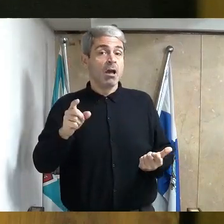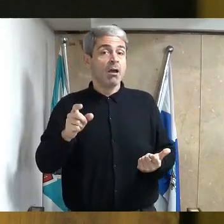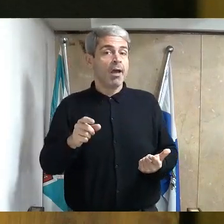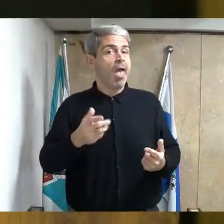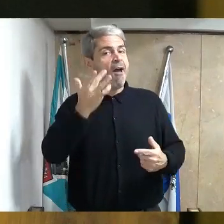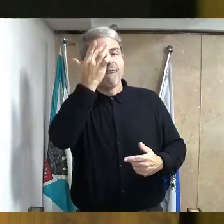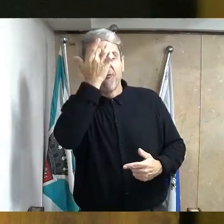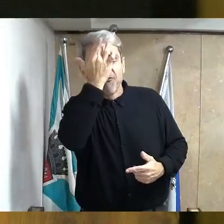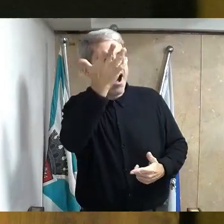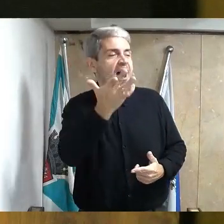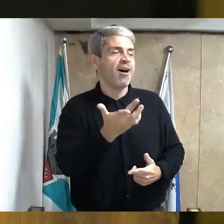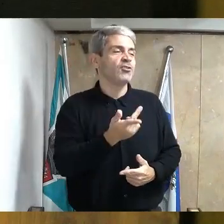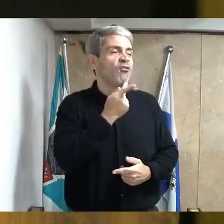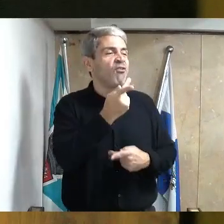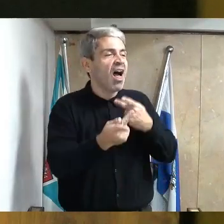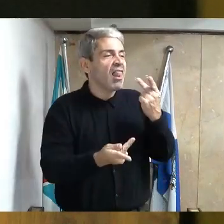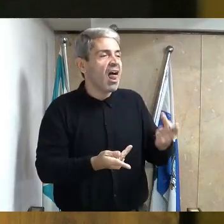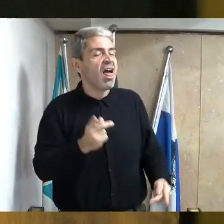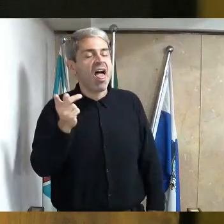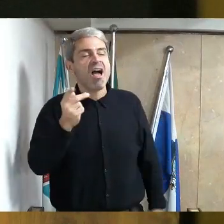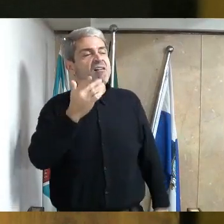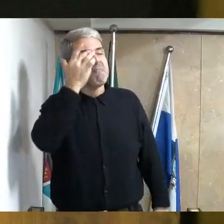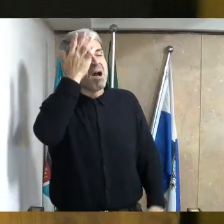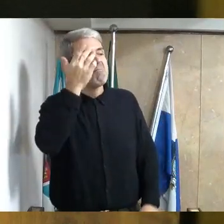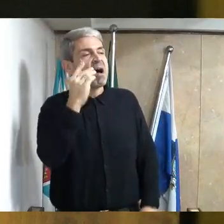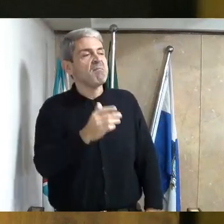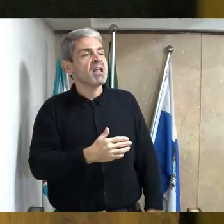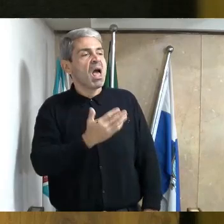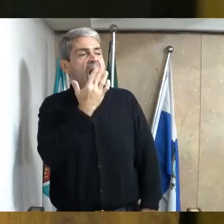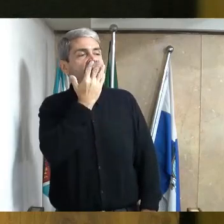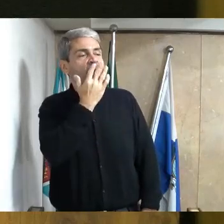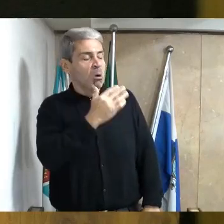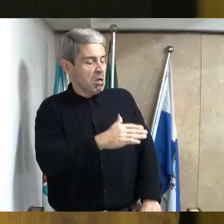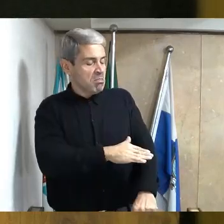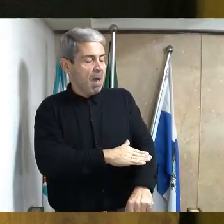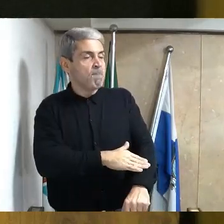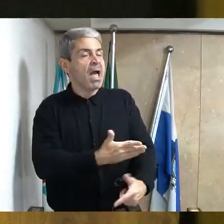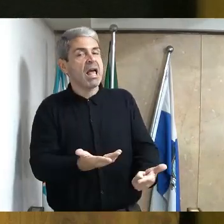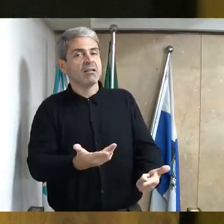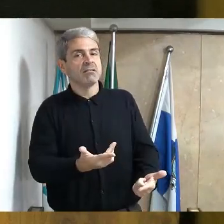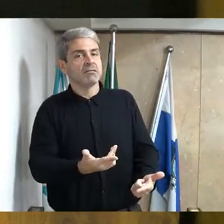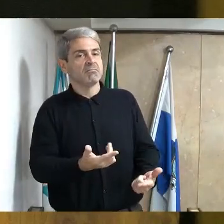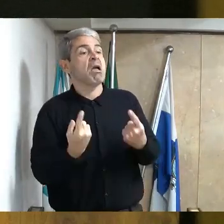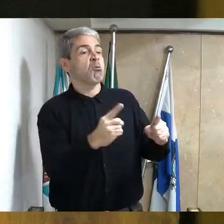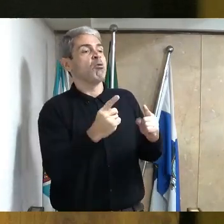muito fácil desdenhar da dor dos outros quando essa dor ela não te alcança.